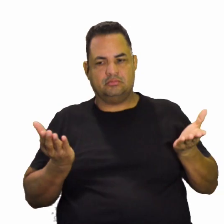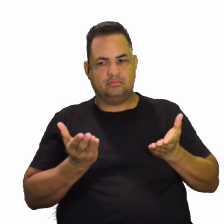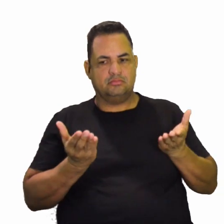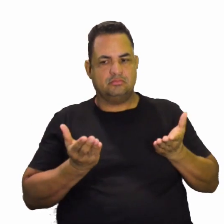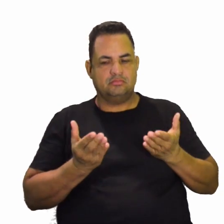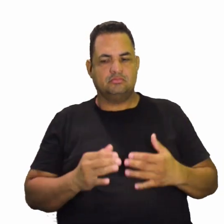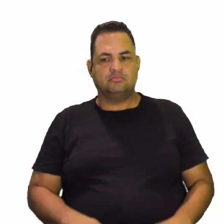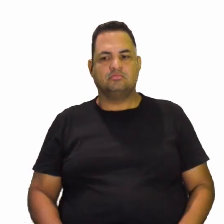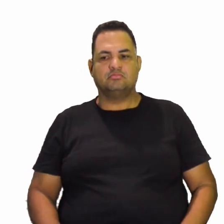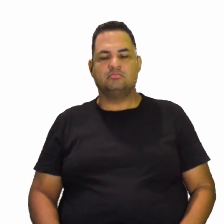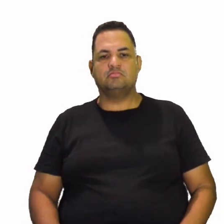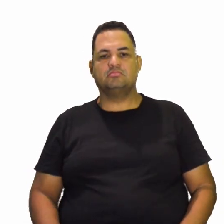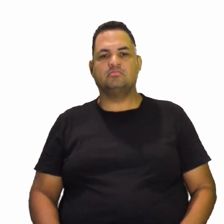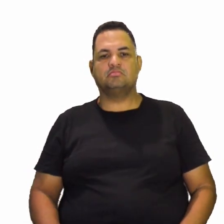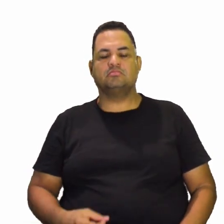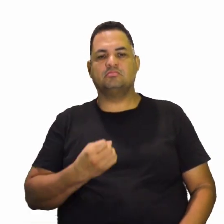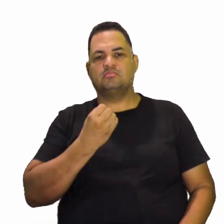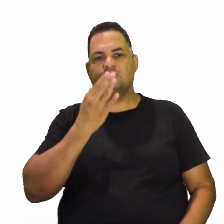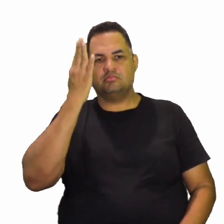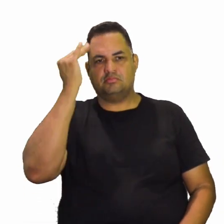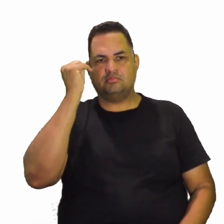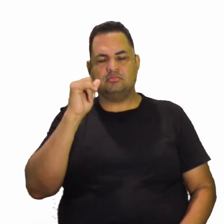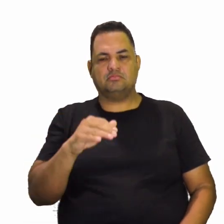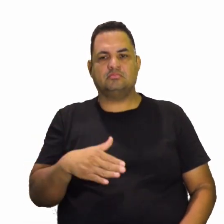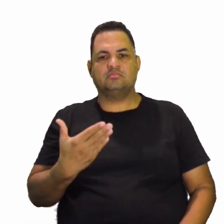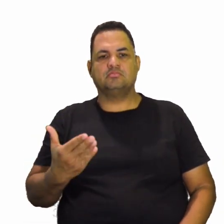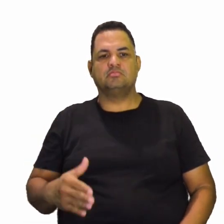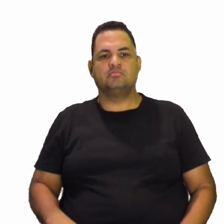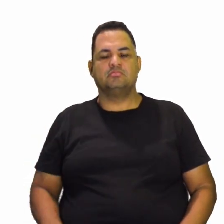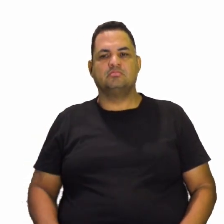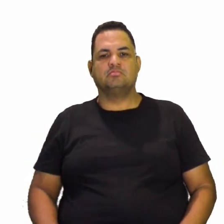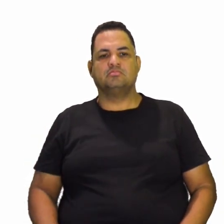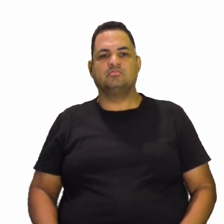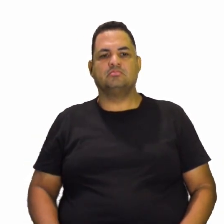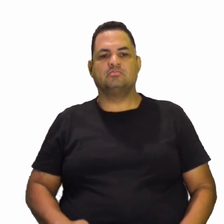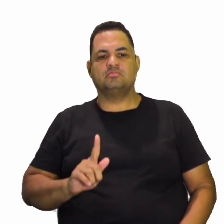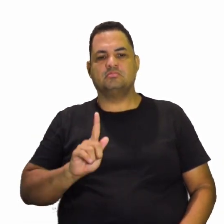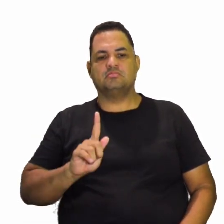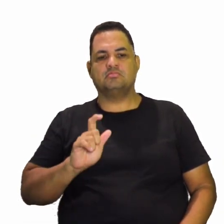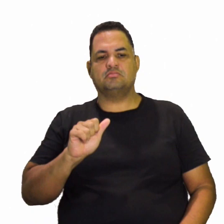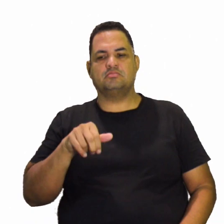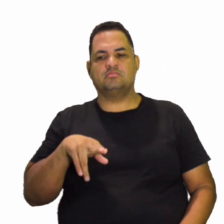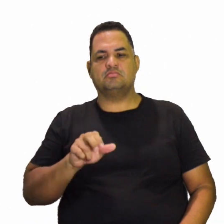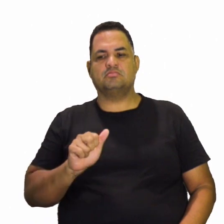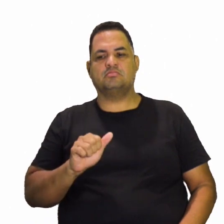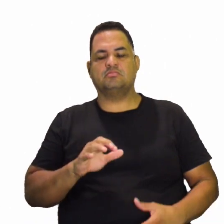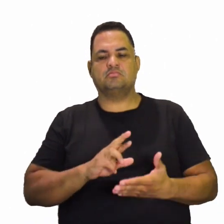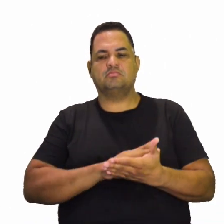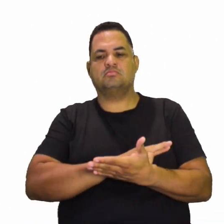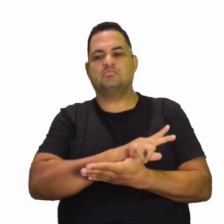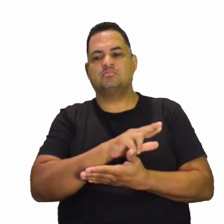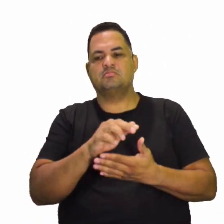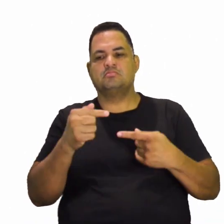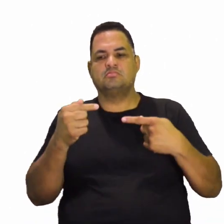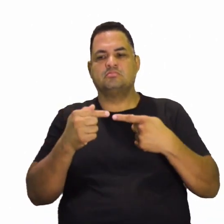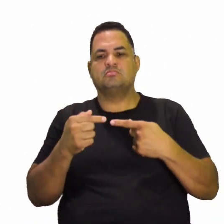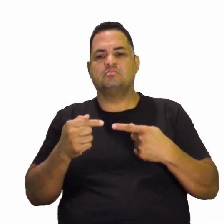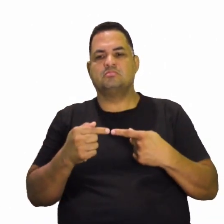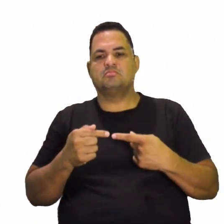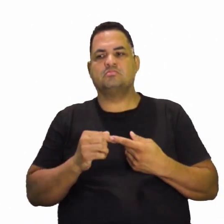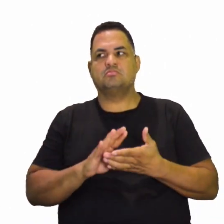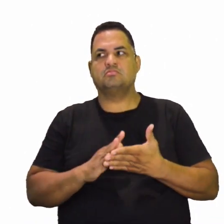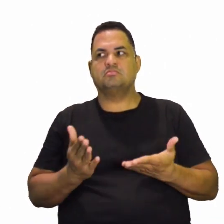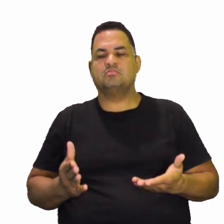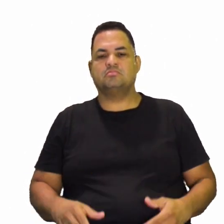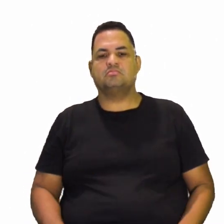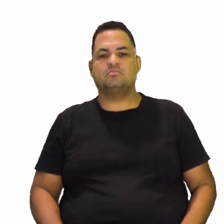vocês, aleatória, tá bom? Mas é bom vocês saberem disso. Então, o gene, vários genes ligados